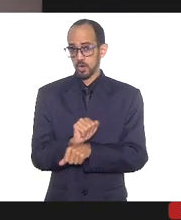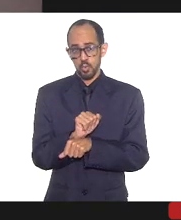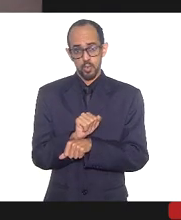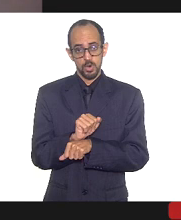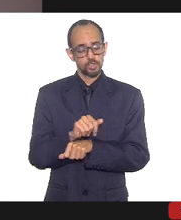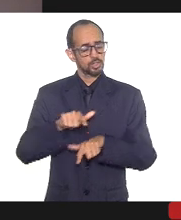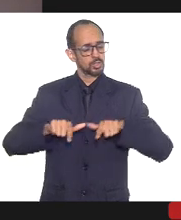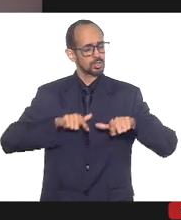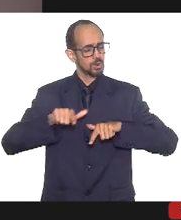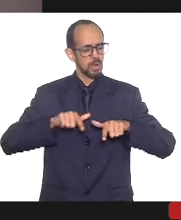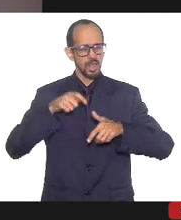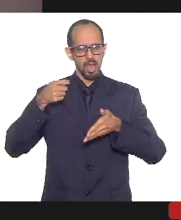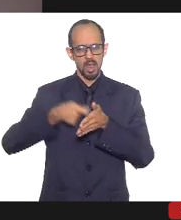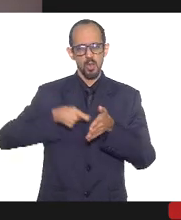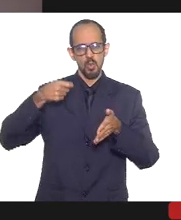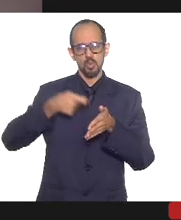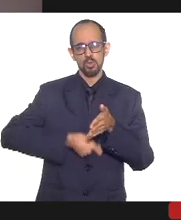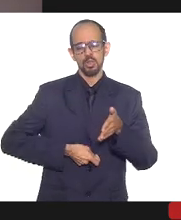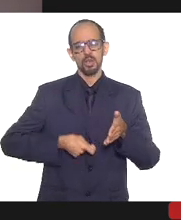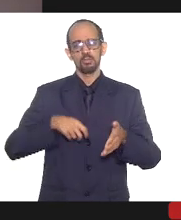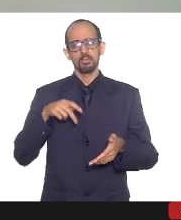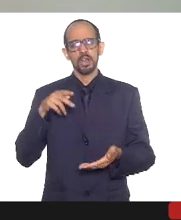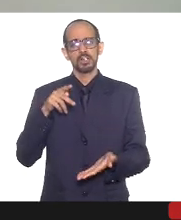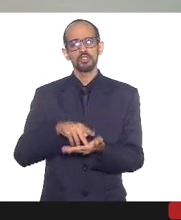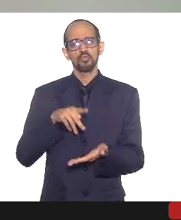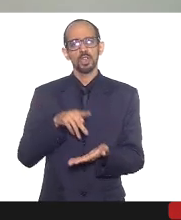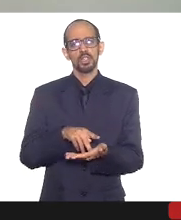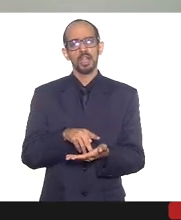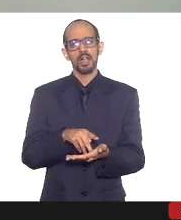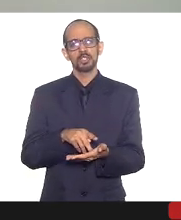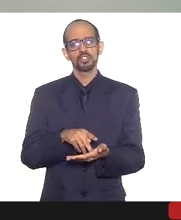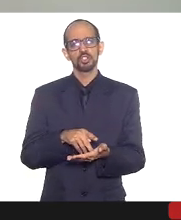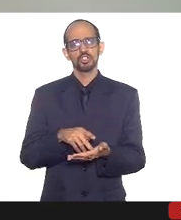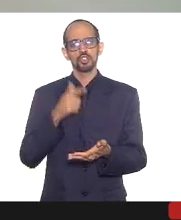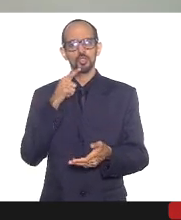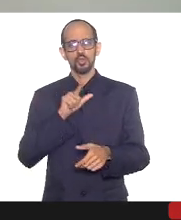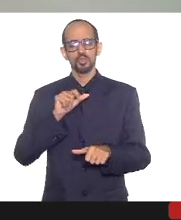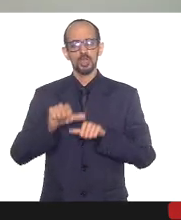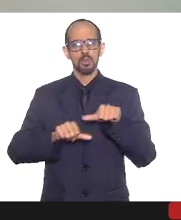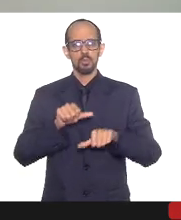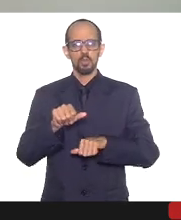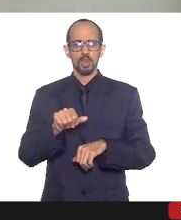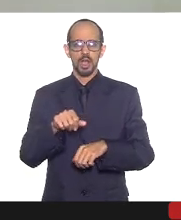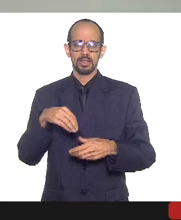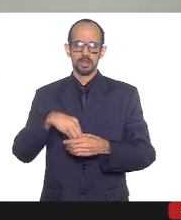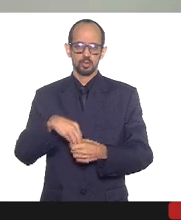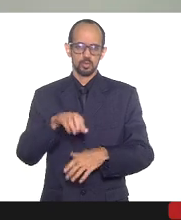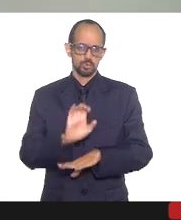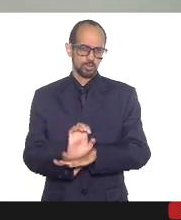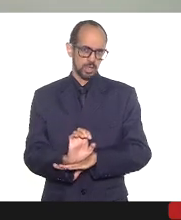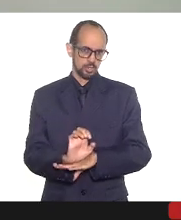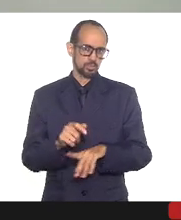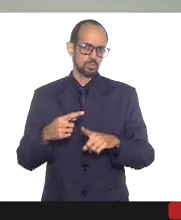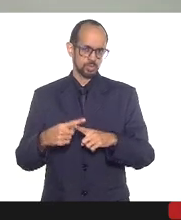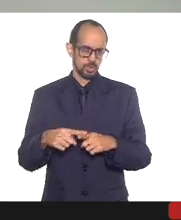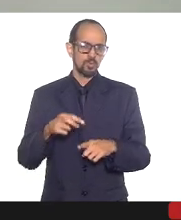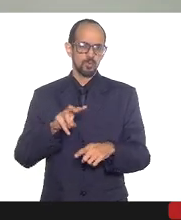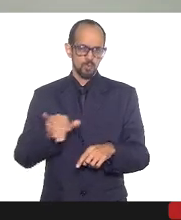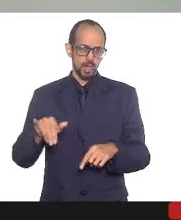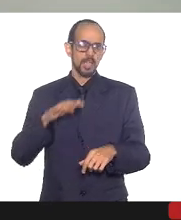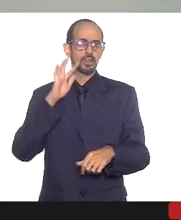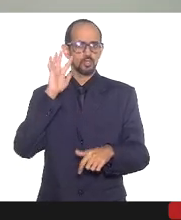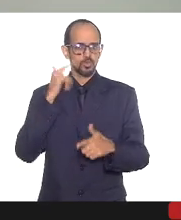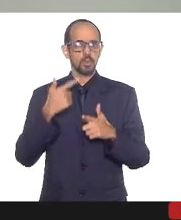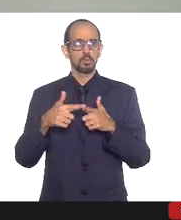temos lutado, né, para que isso venha realmente fazer diferença no nosso Estado, porque vai resolver o problema de um